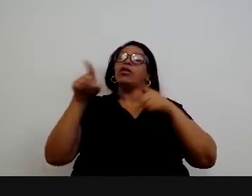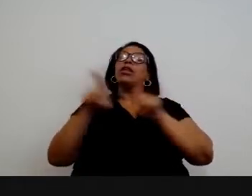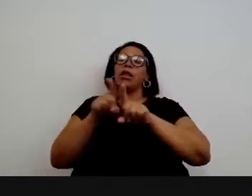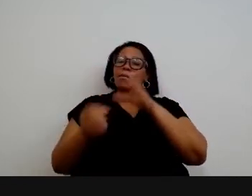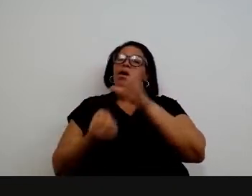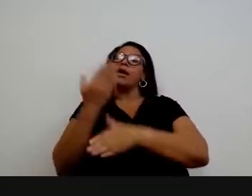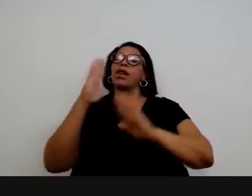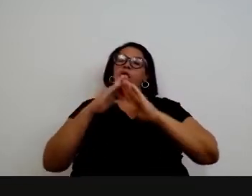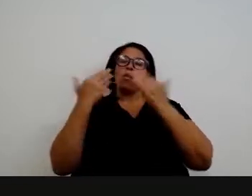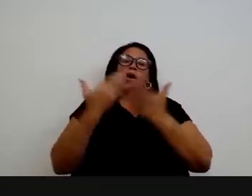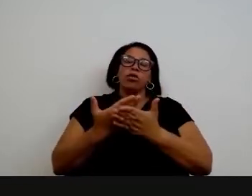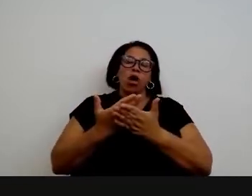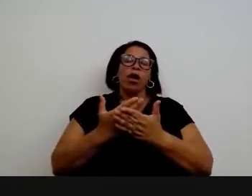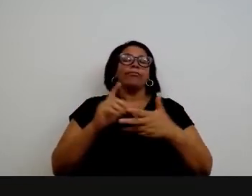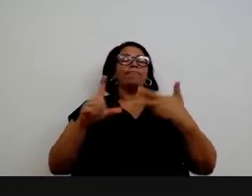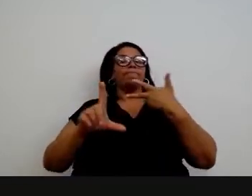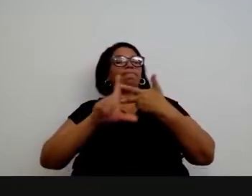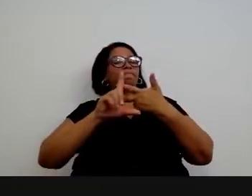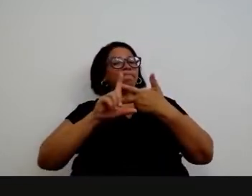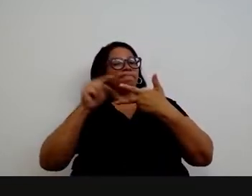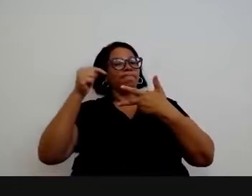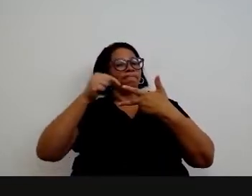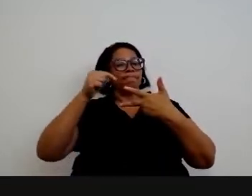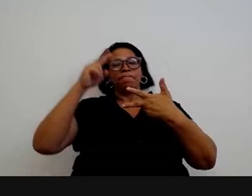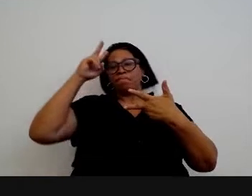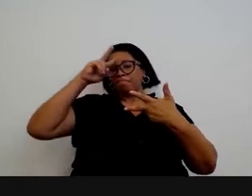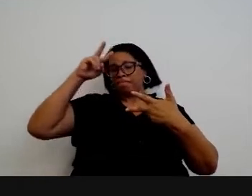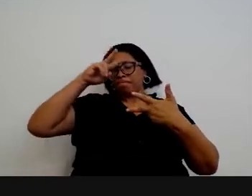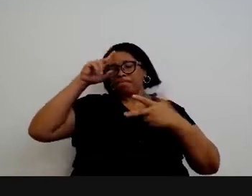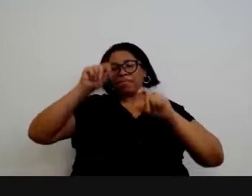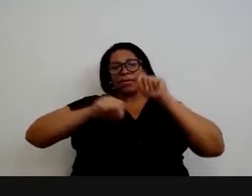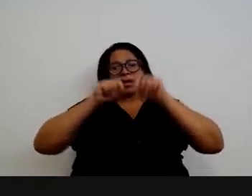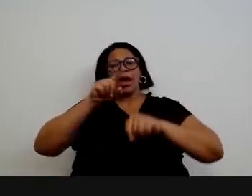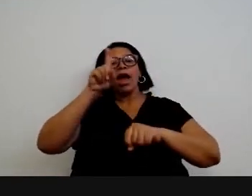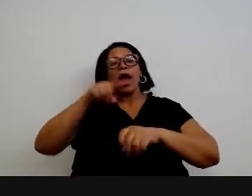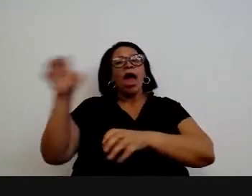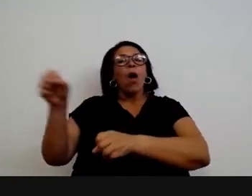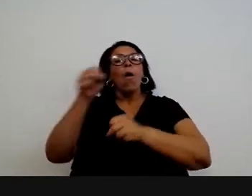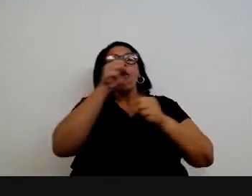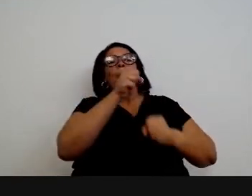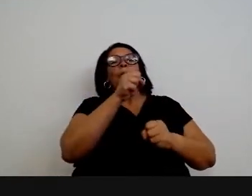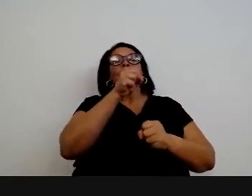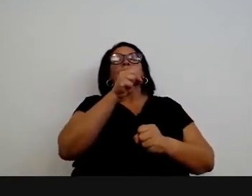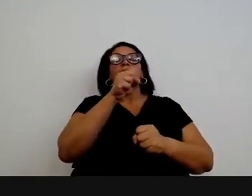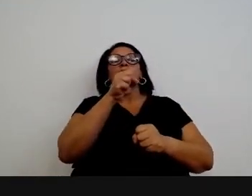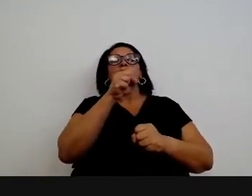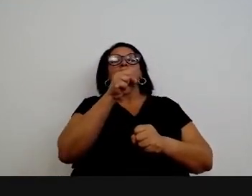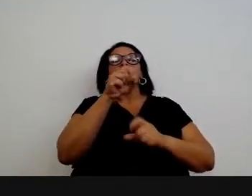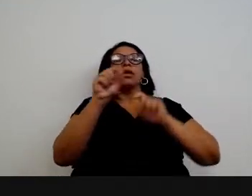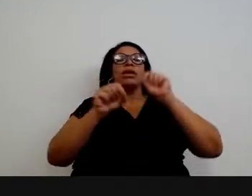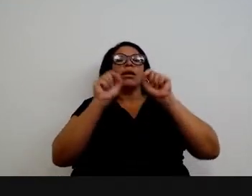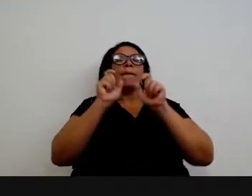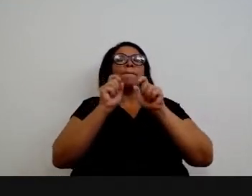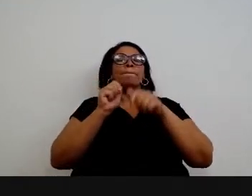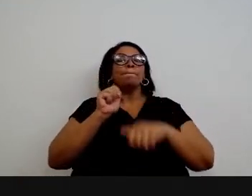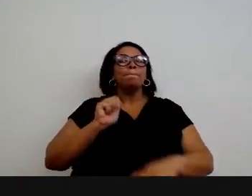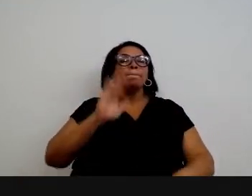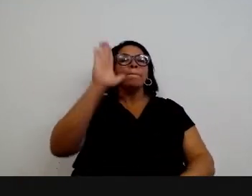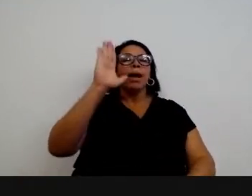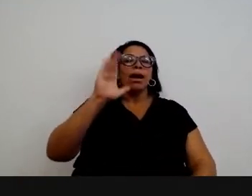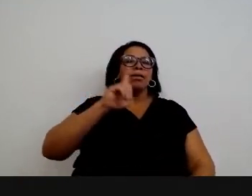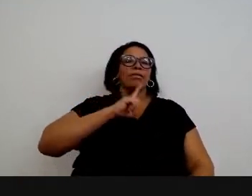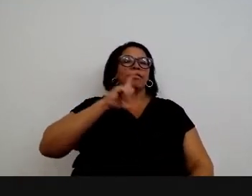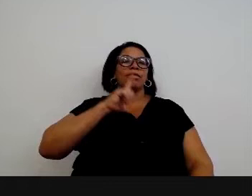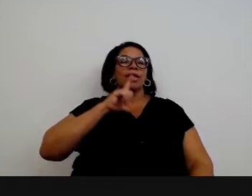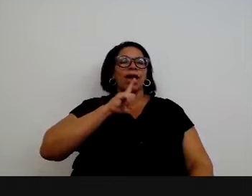Perfeito. No Legislativo, a gente tem ainda que lembrar que é o poder, via de regra, que mais